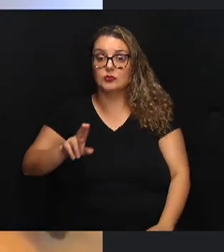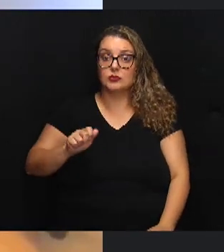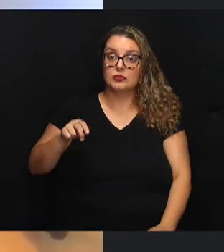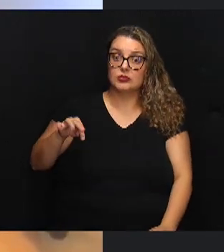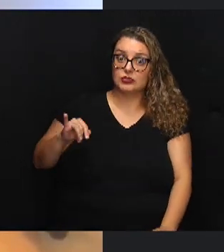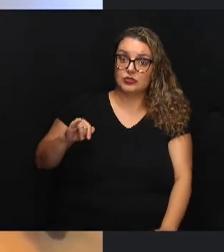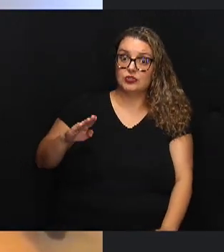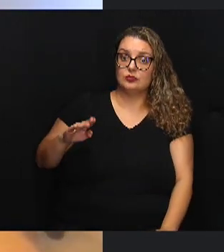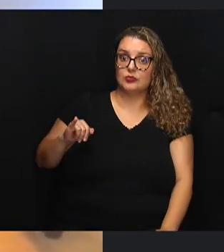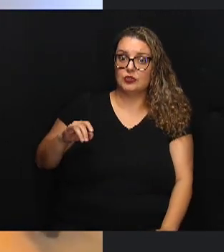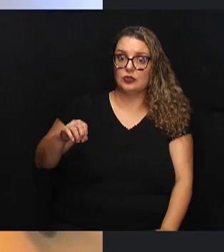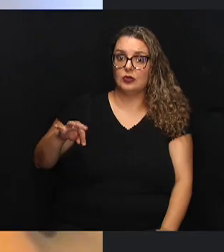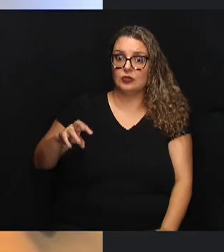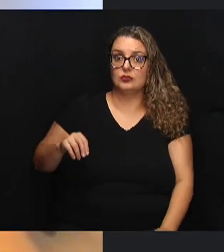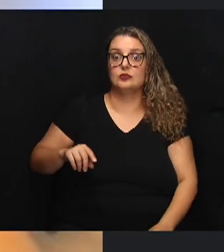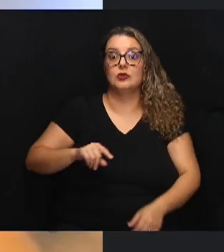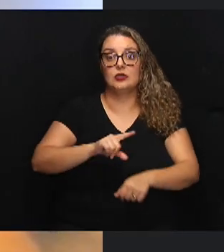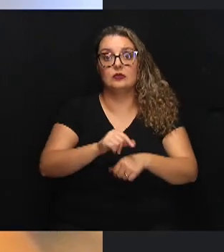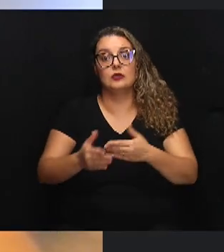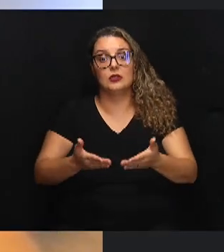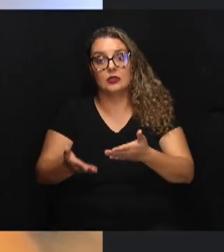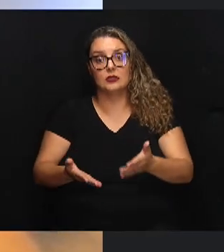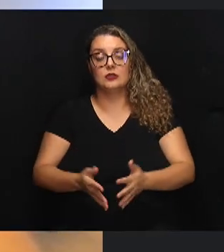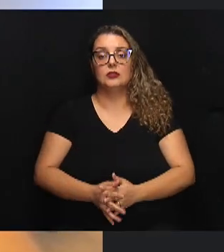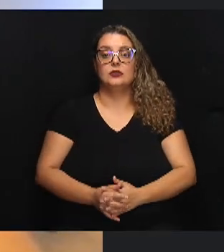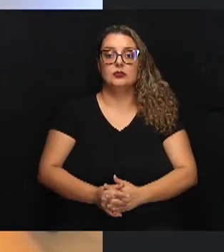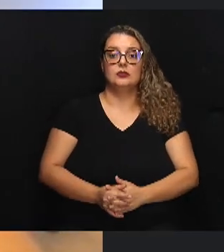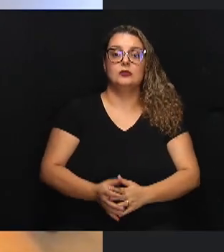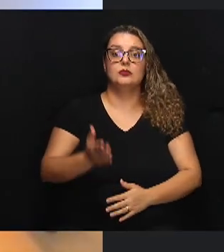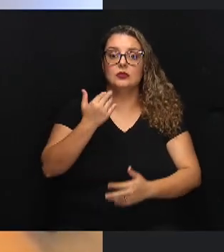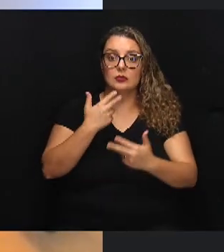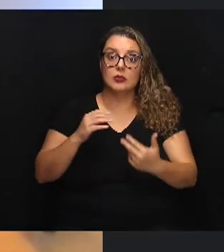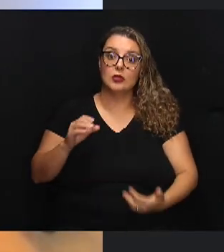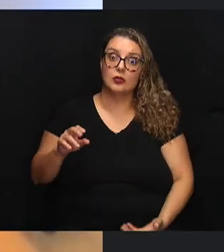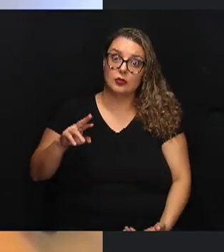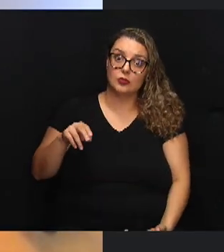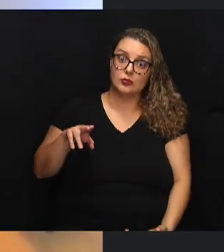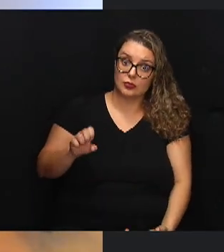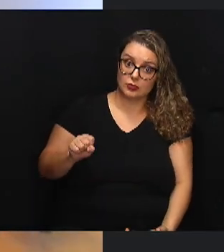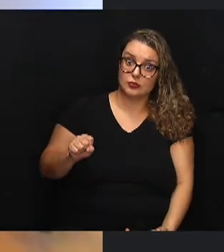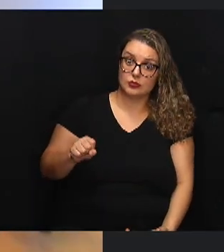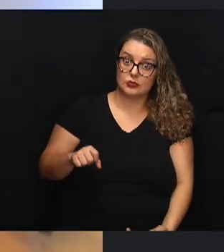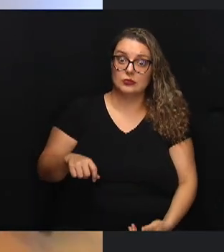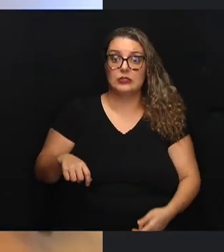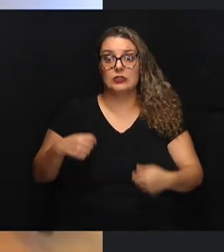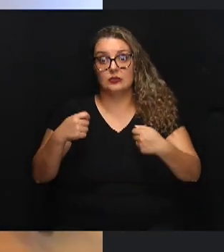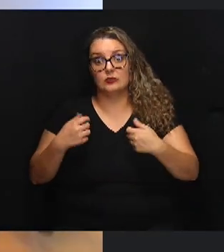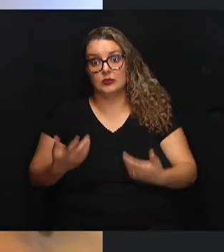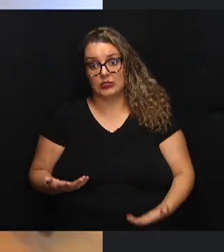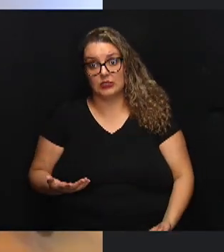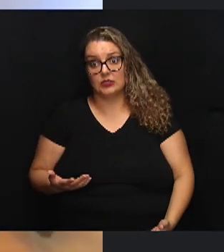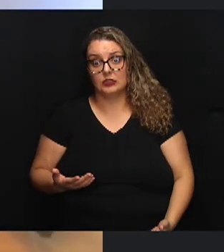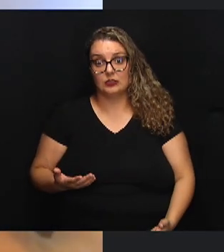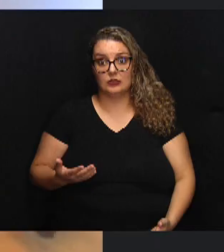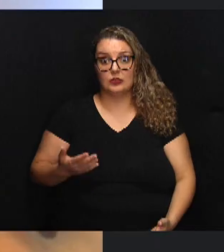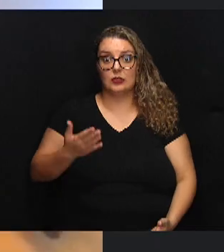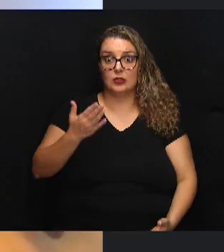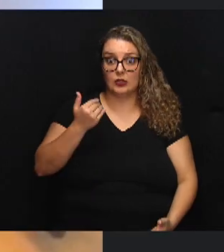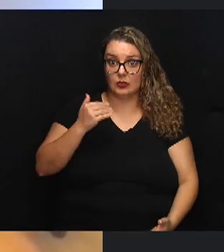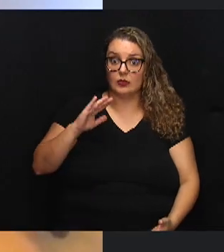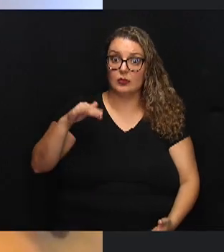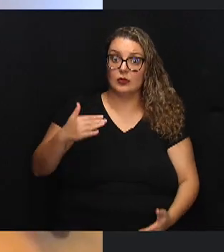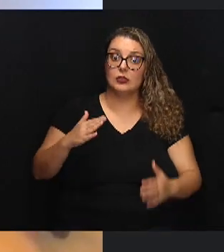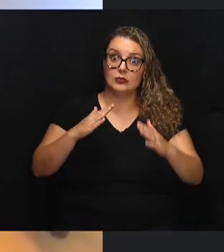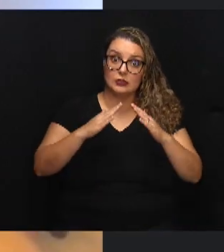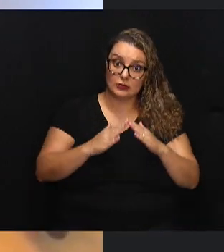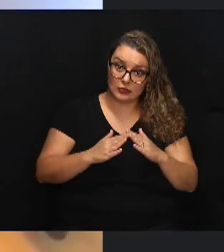pode atrasar o tratamento. Então, alimentos crus, geralmente você precisa, né, realmente consumir quando você está em casa,